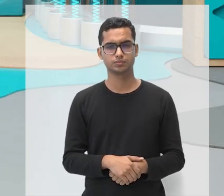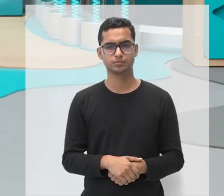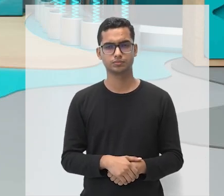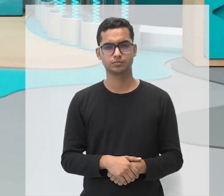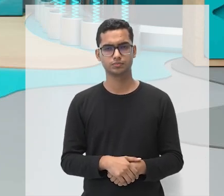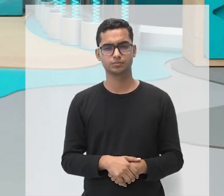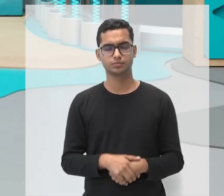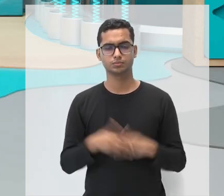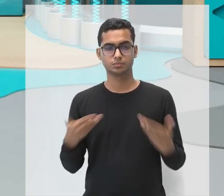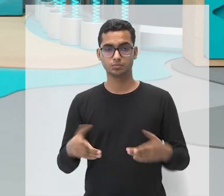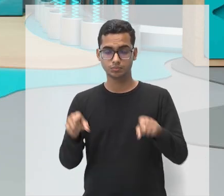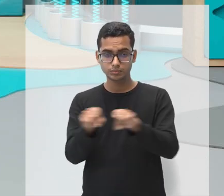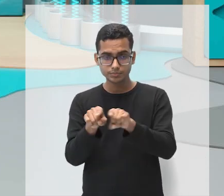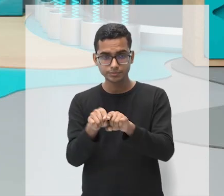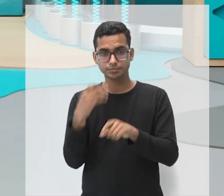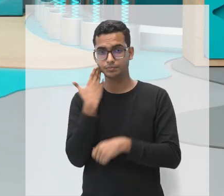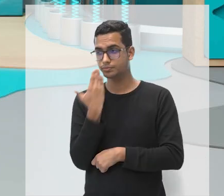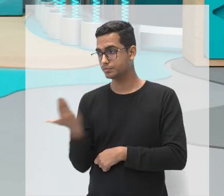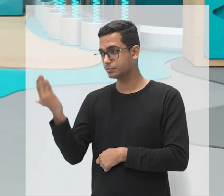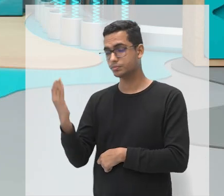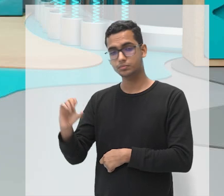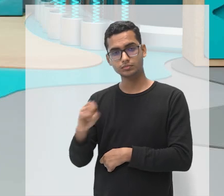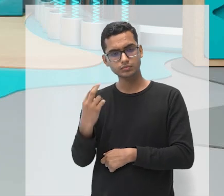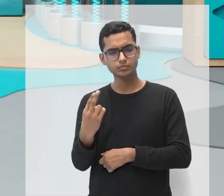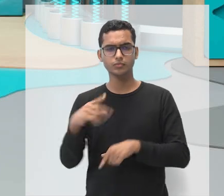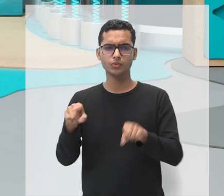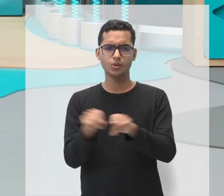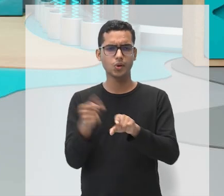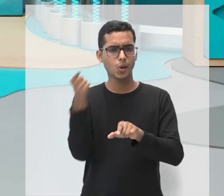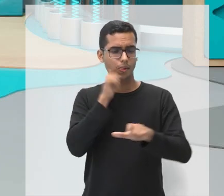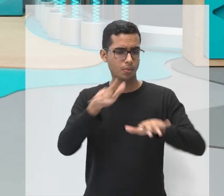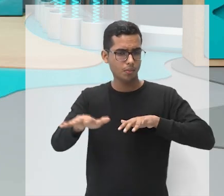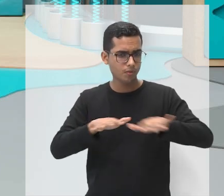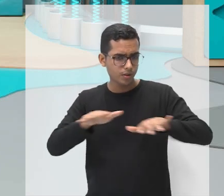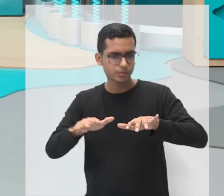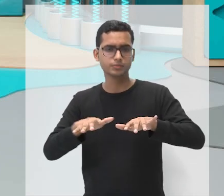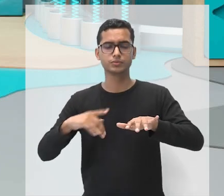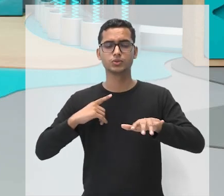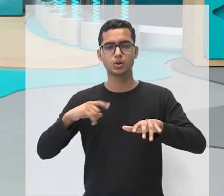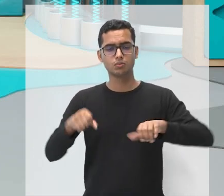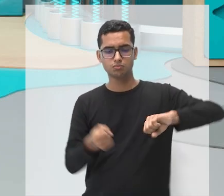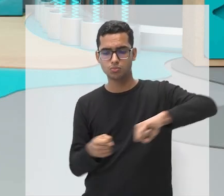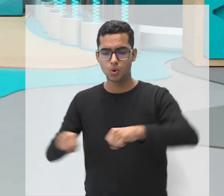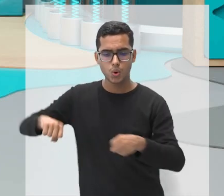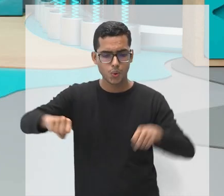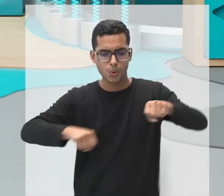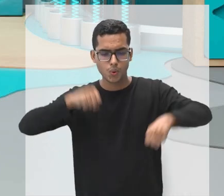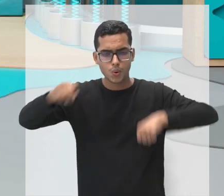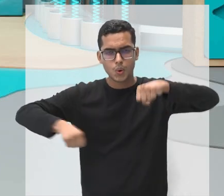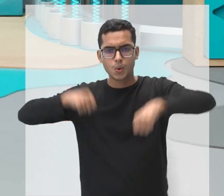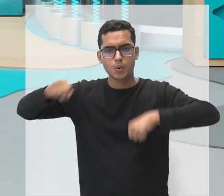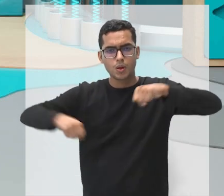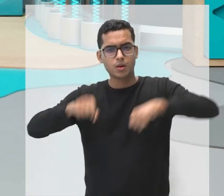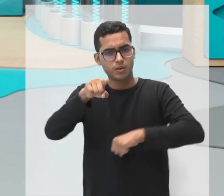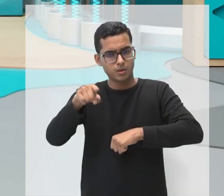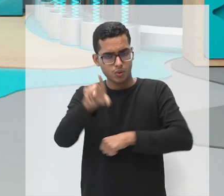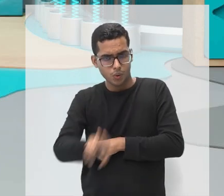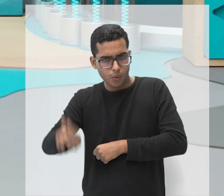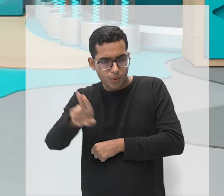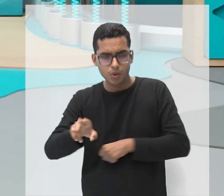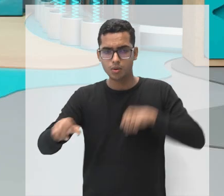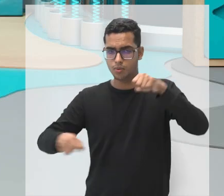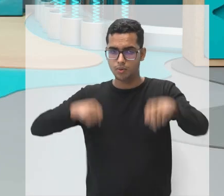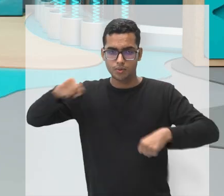né, ou como uma forma de locomoção. Portanto, se você, porventura, utiliza